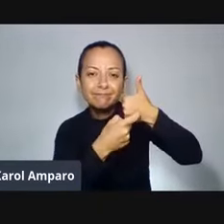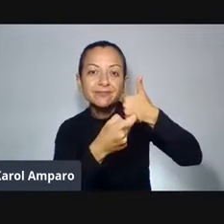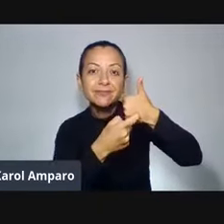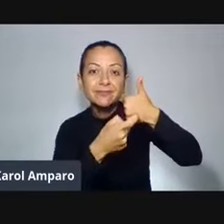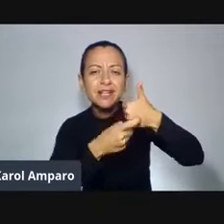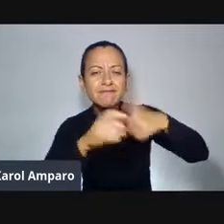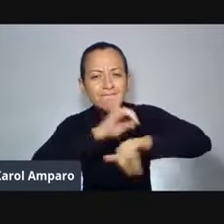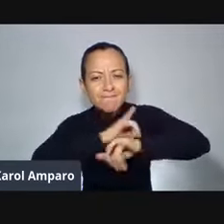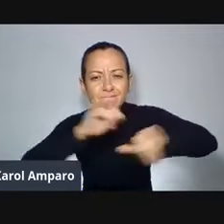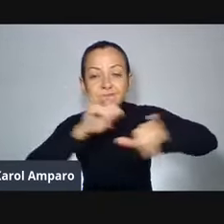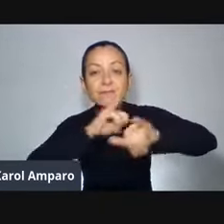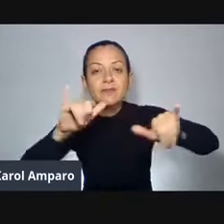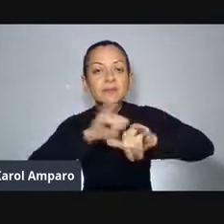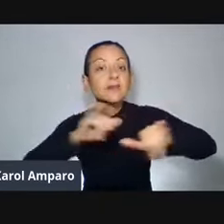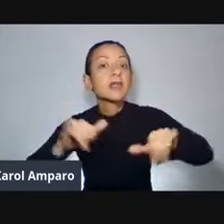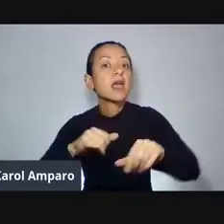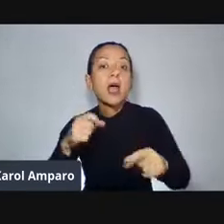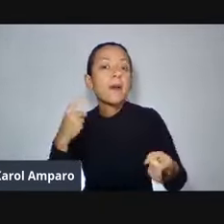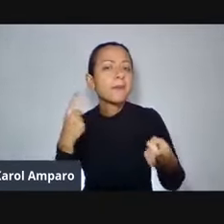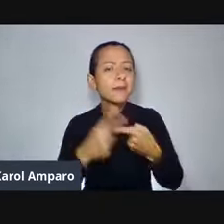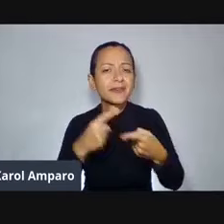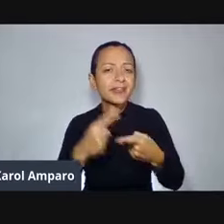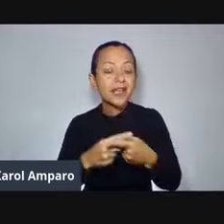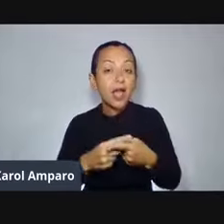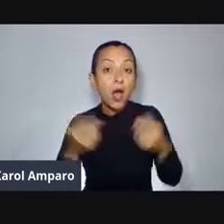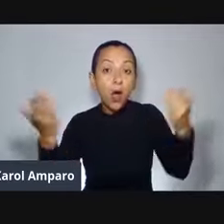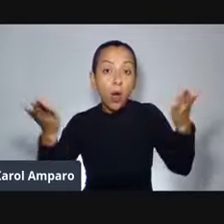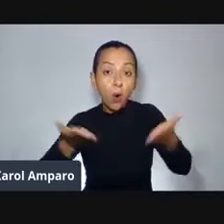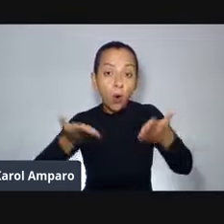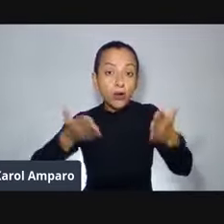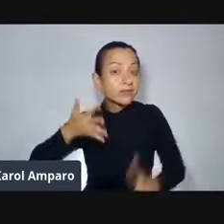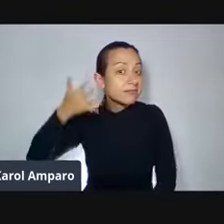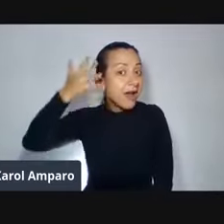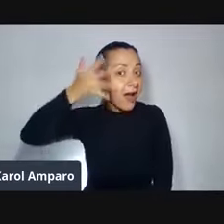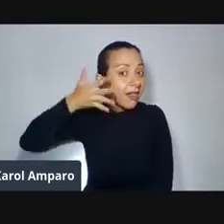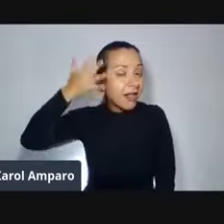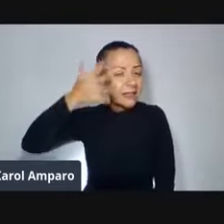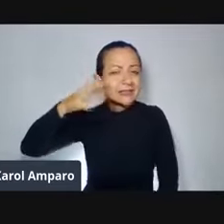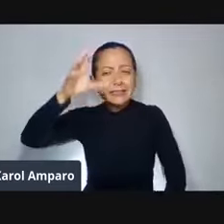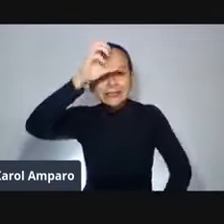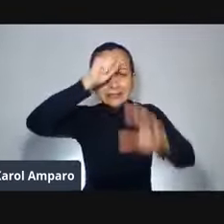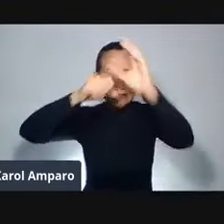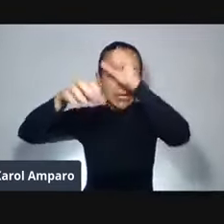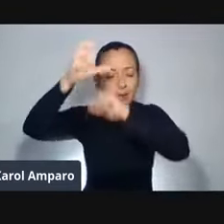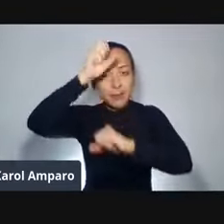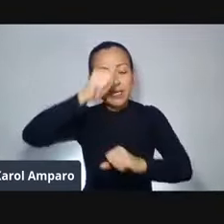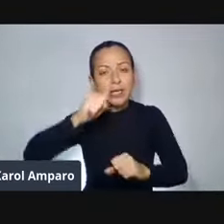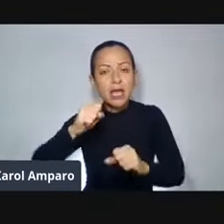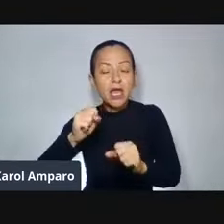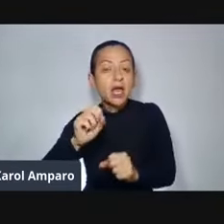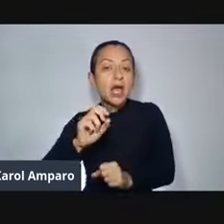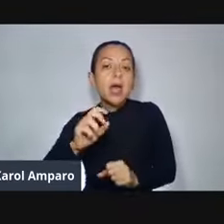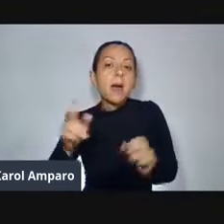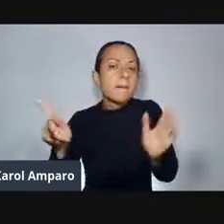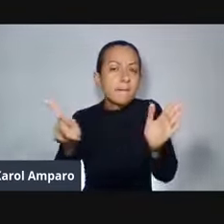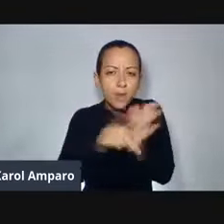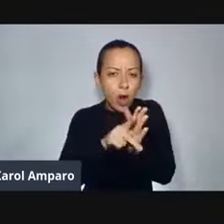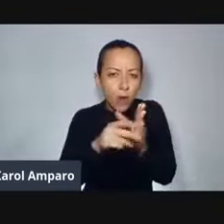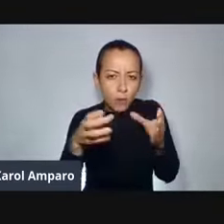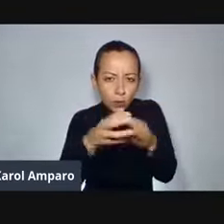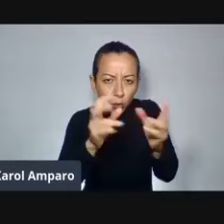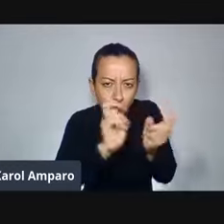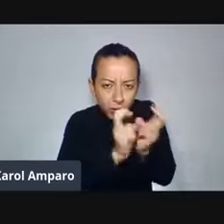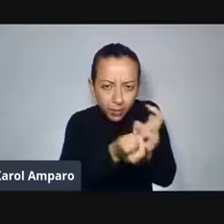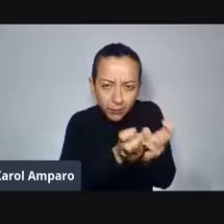popular, porque os ensinamentos que o mestre vai nos oferecer. Não é somente para os capoeiristas, é para